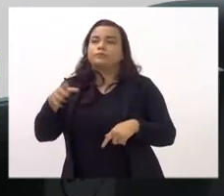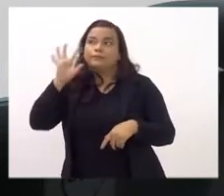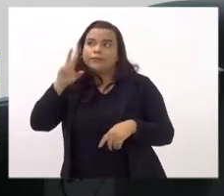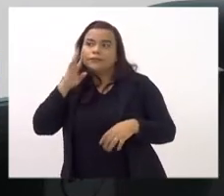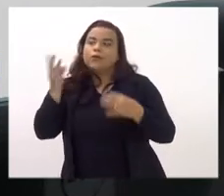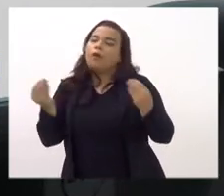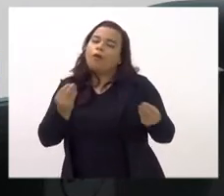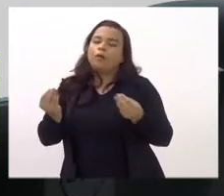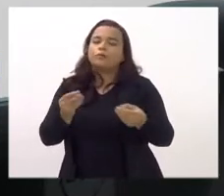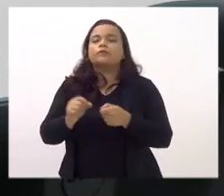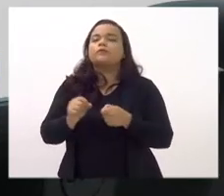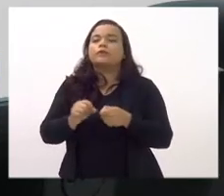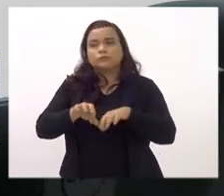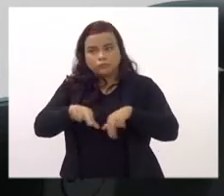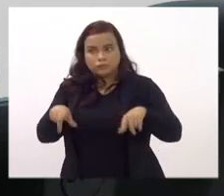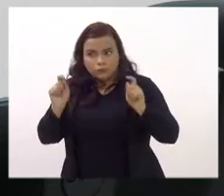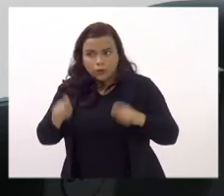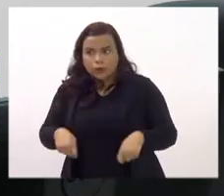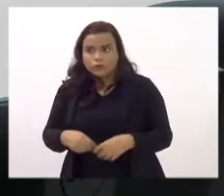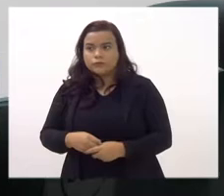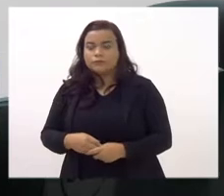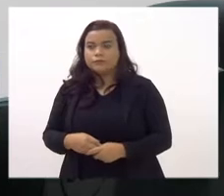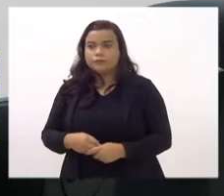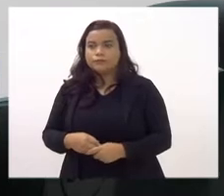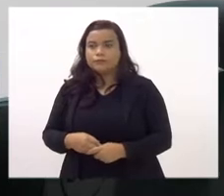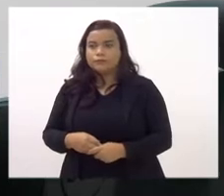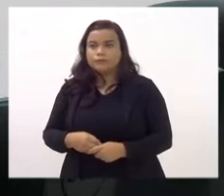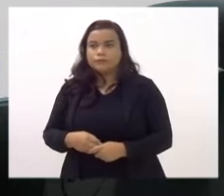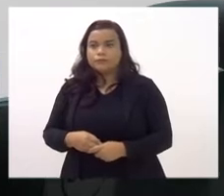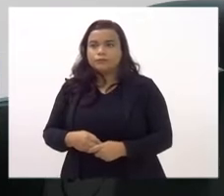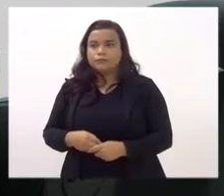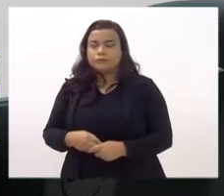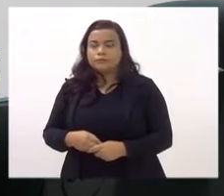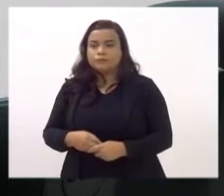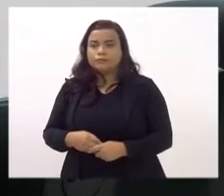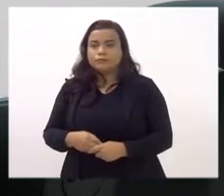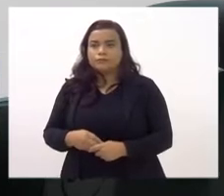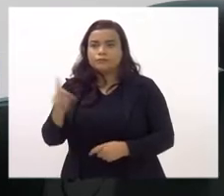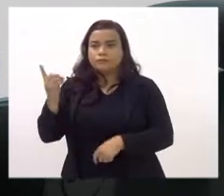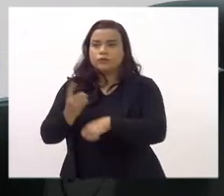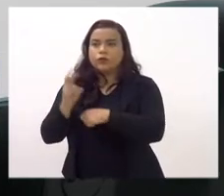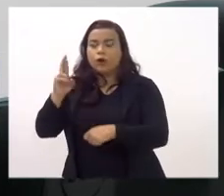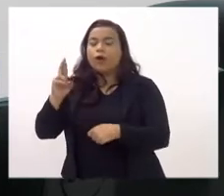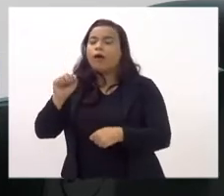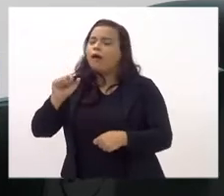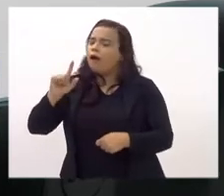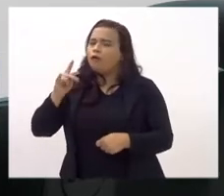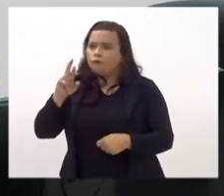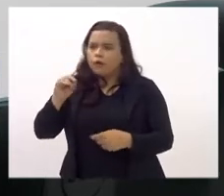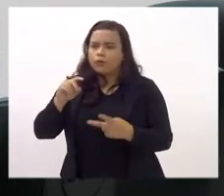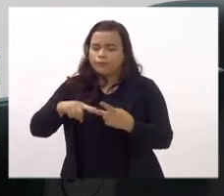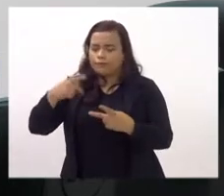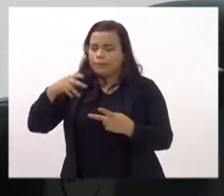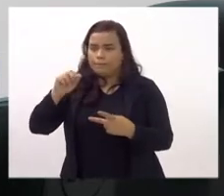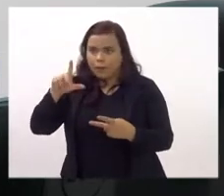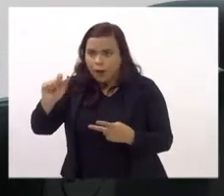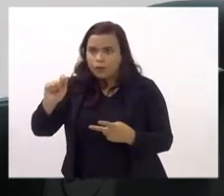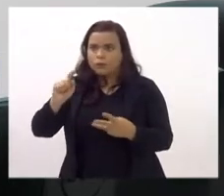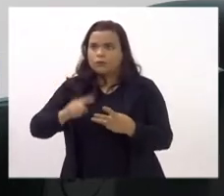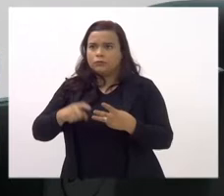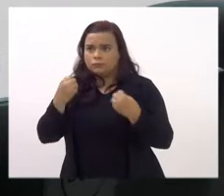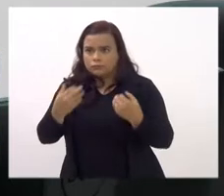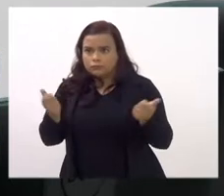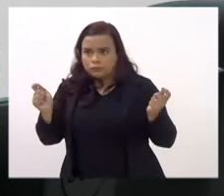encaminhamento. Pode ser? Doutor Álvaro, Paula? Então, tá bom.